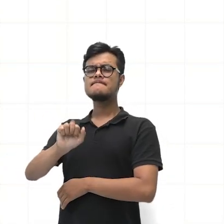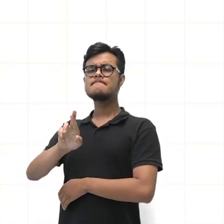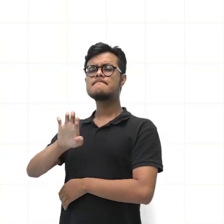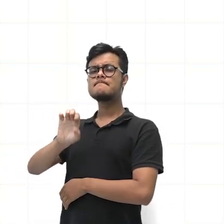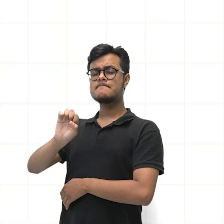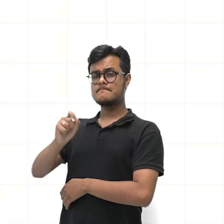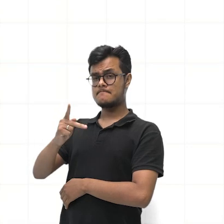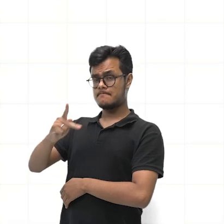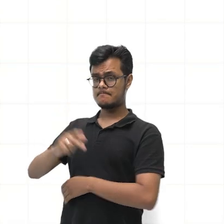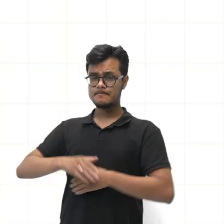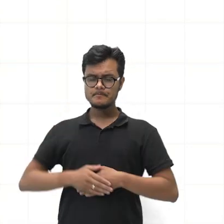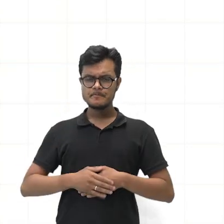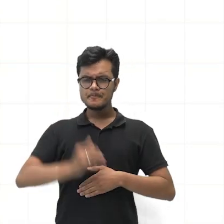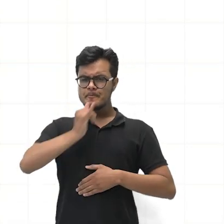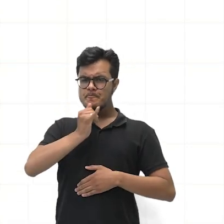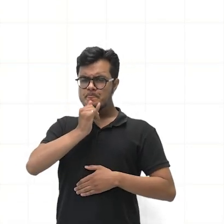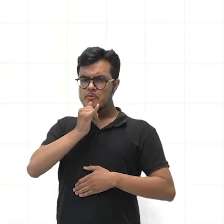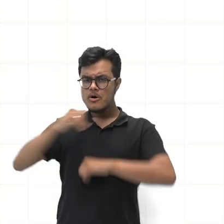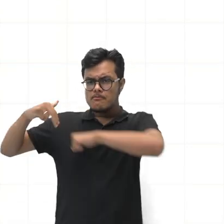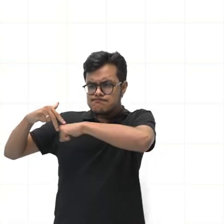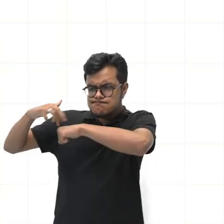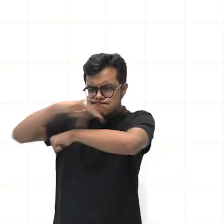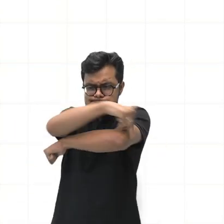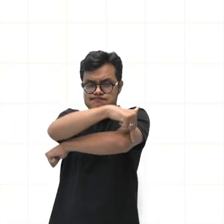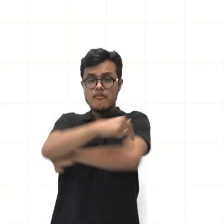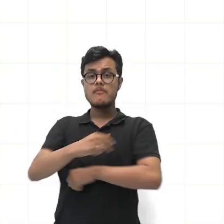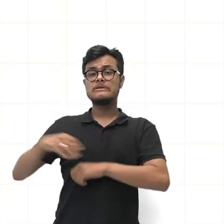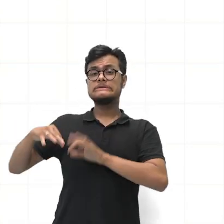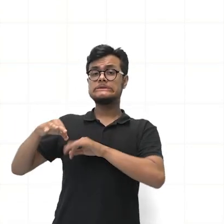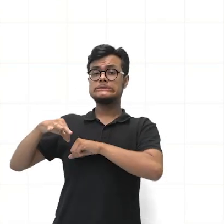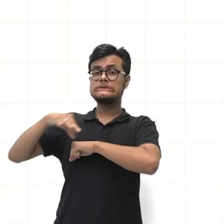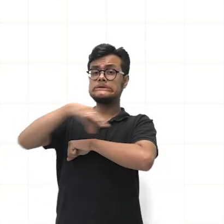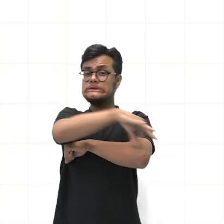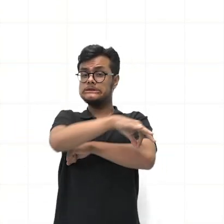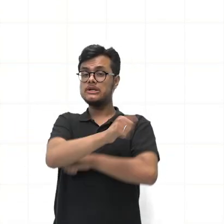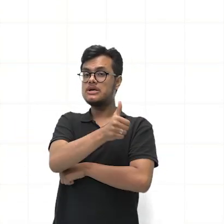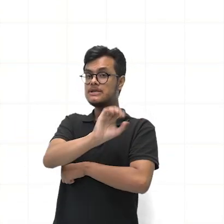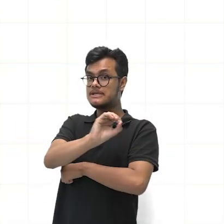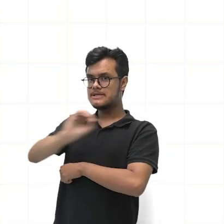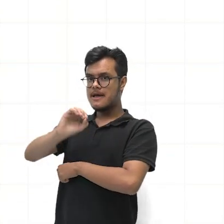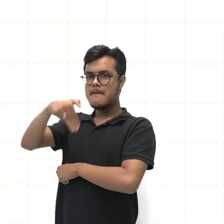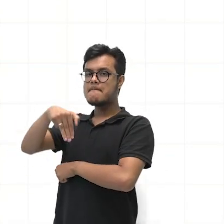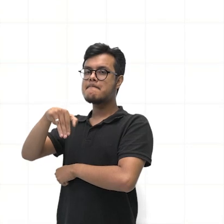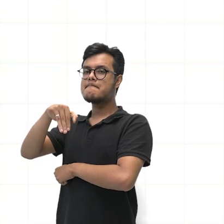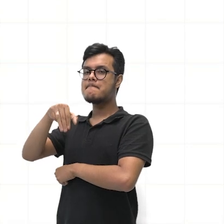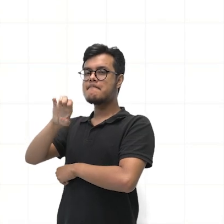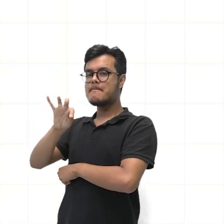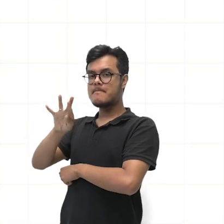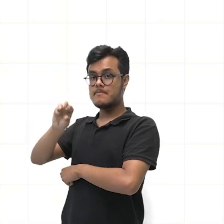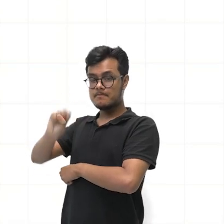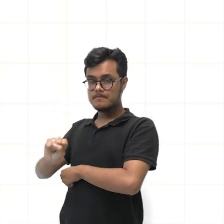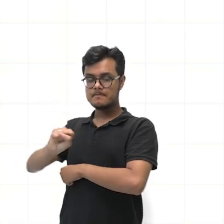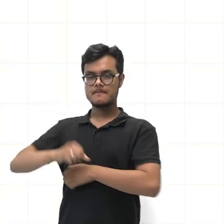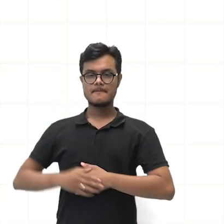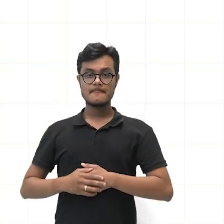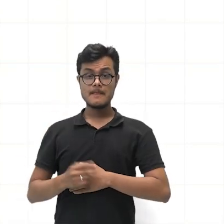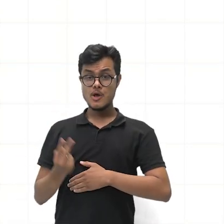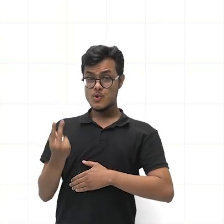Em uma corrida de 100 metros entre dois amigos, um deles percorreu a distância em